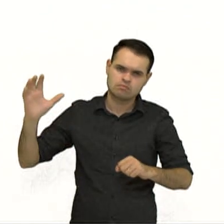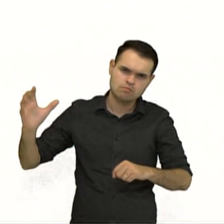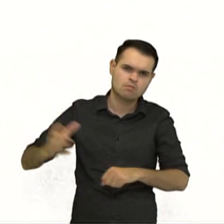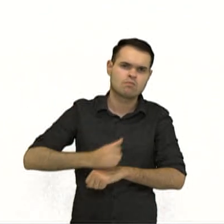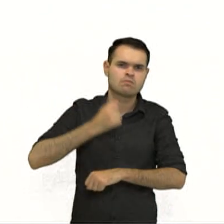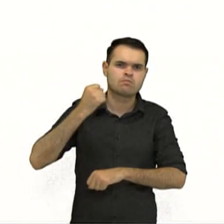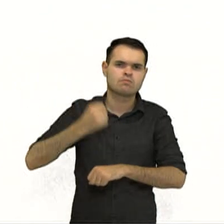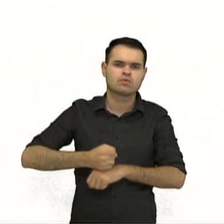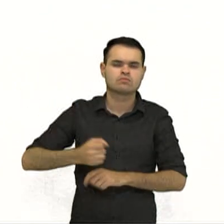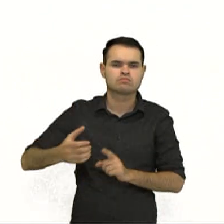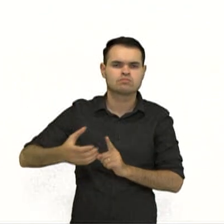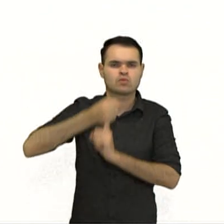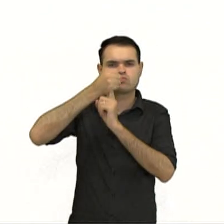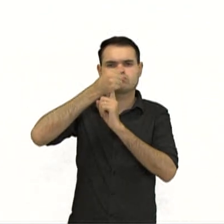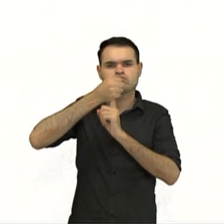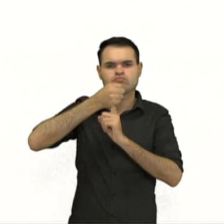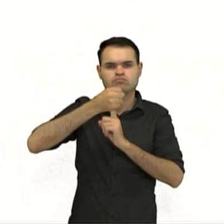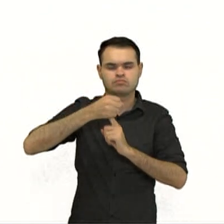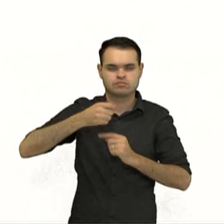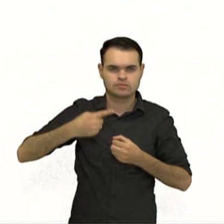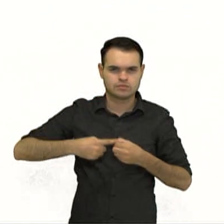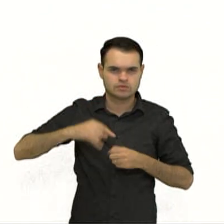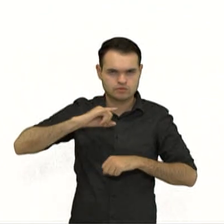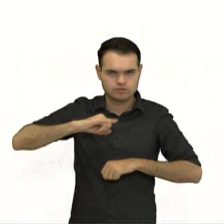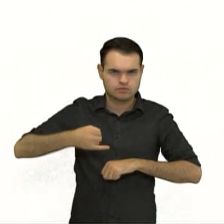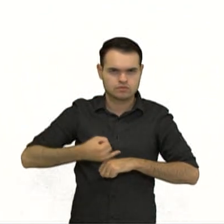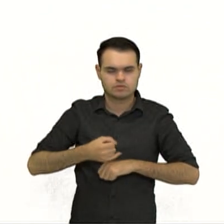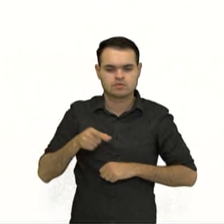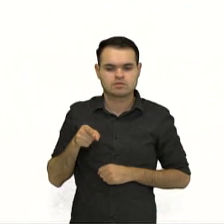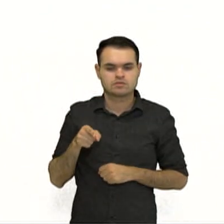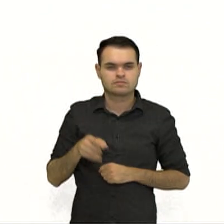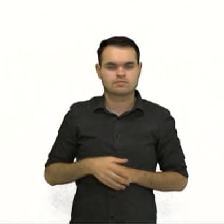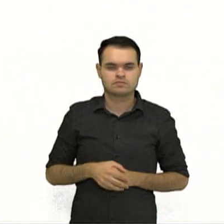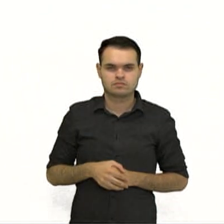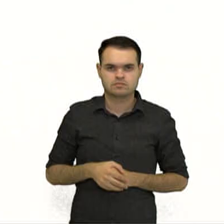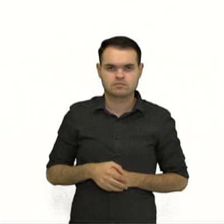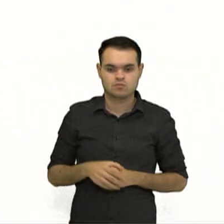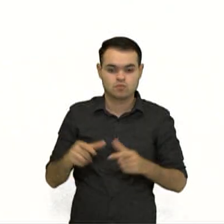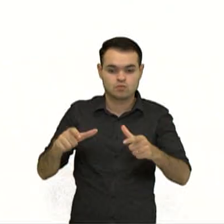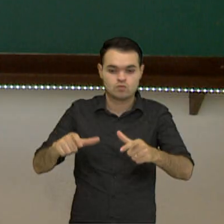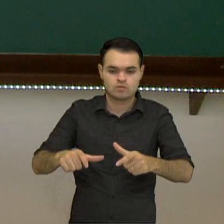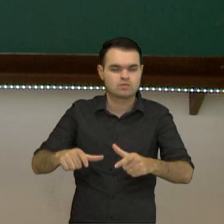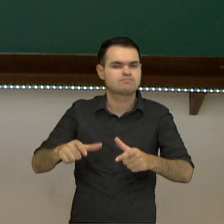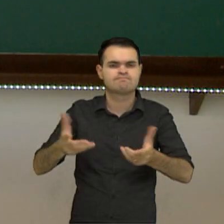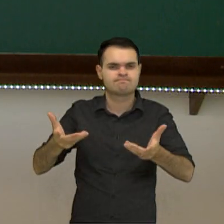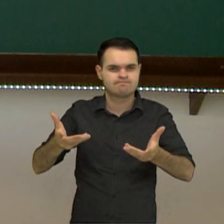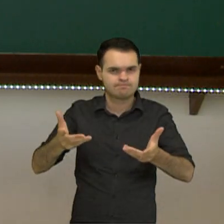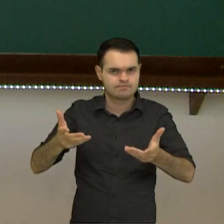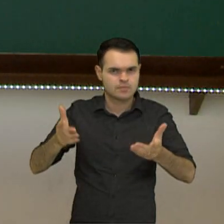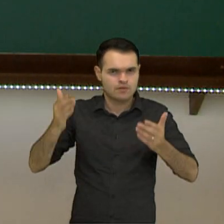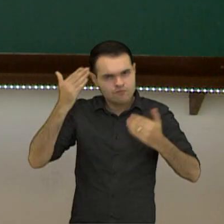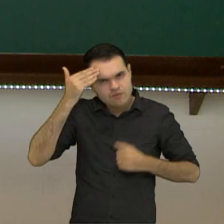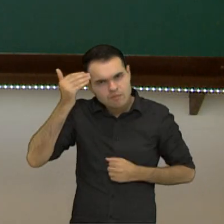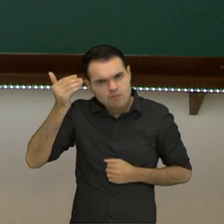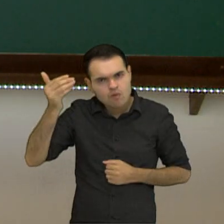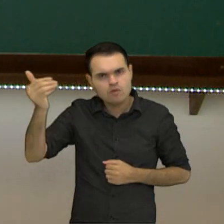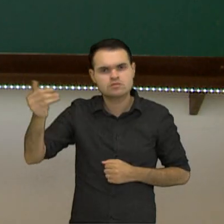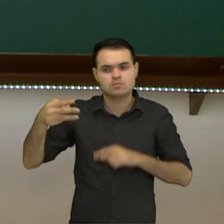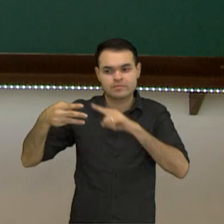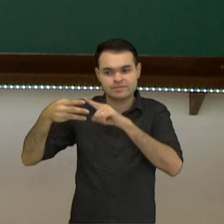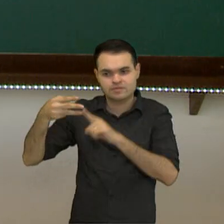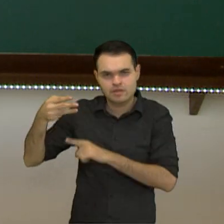reconquistar a cidade de Jerusalém. Então a cidade de Jerusalém, esse local sagrado aí, né, para as três maiores